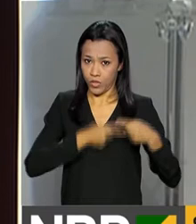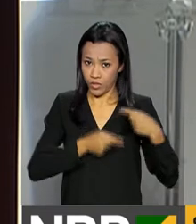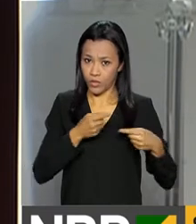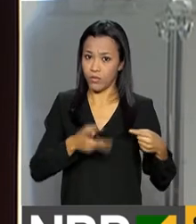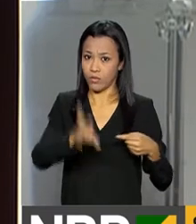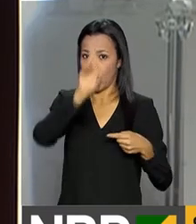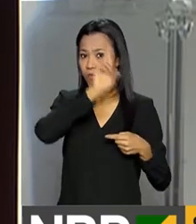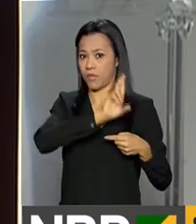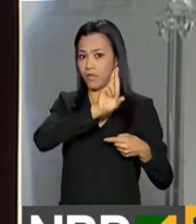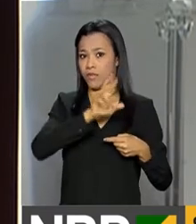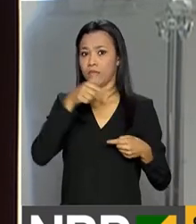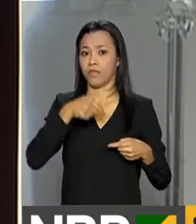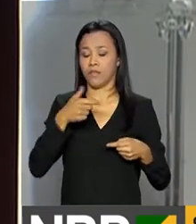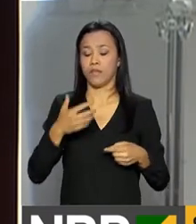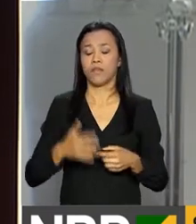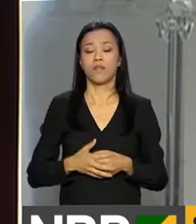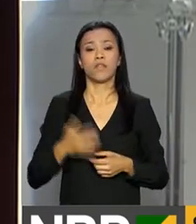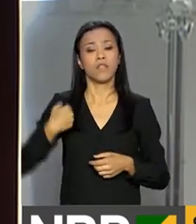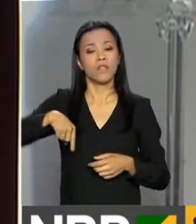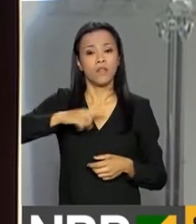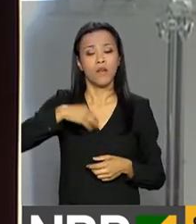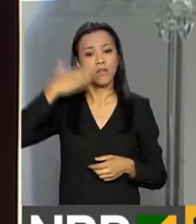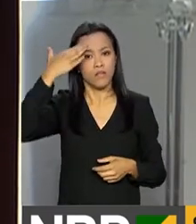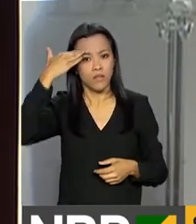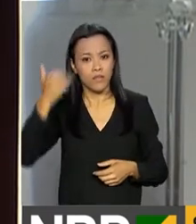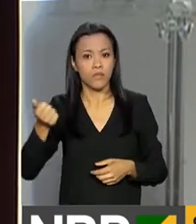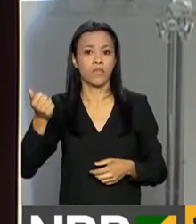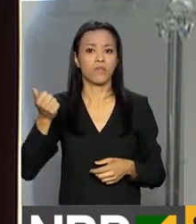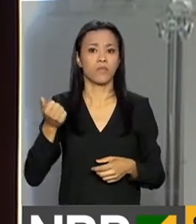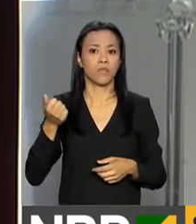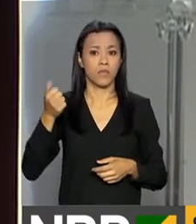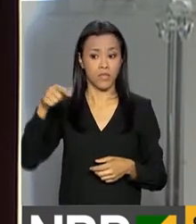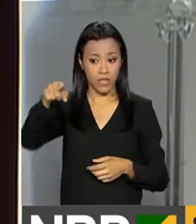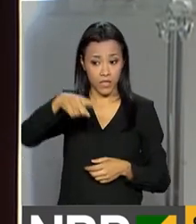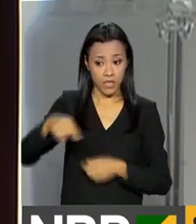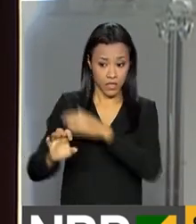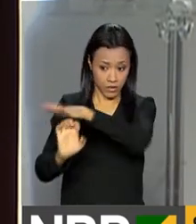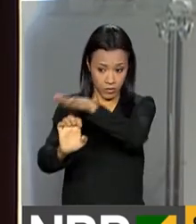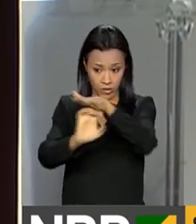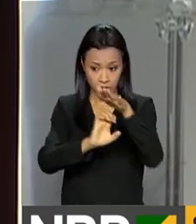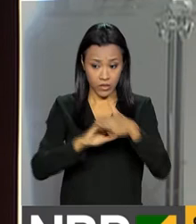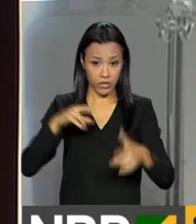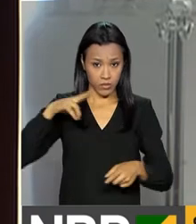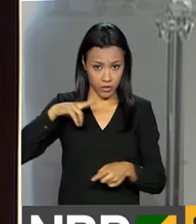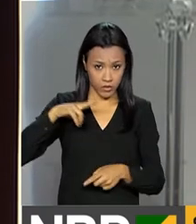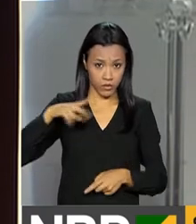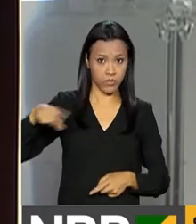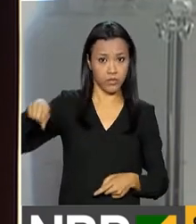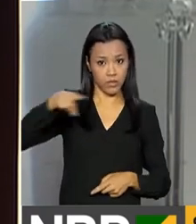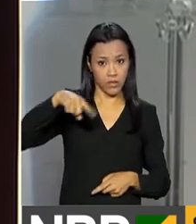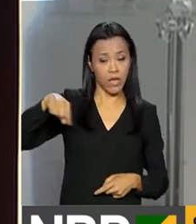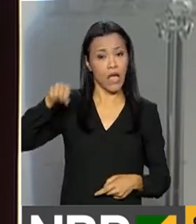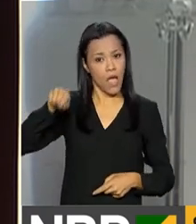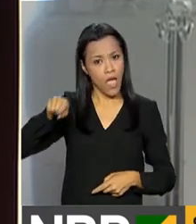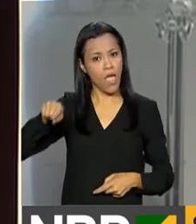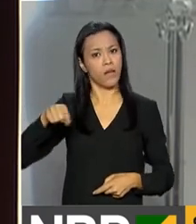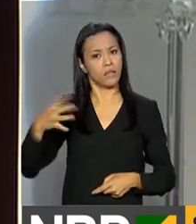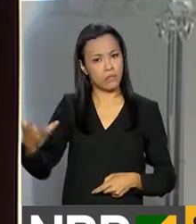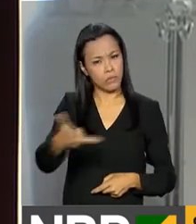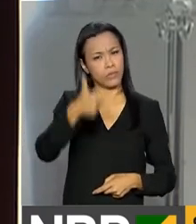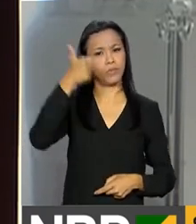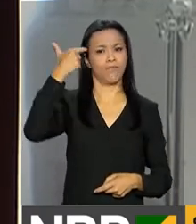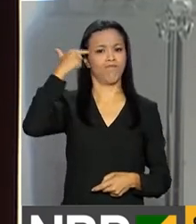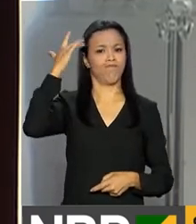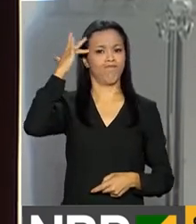Câmara hoje, porque nós sabemos que nas mãos do setor privado as empresas são mais